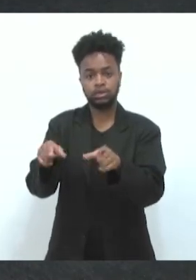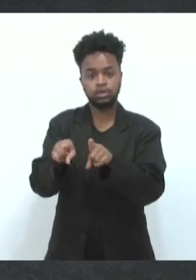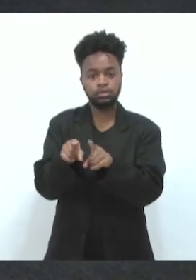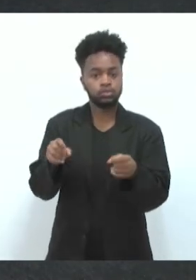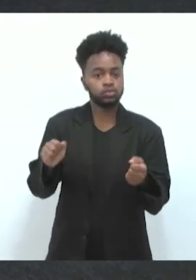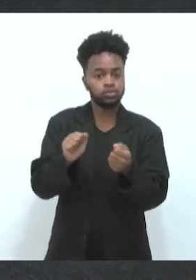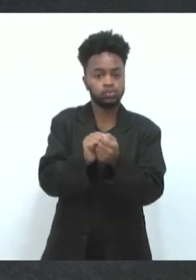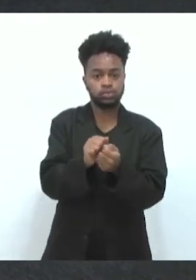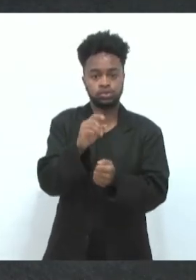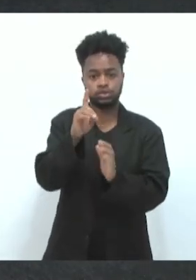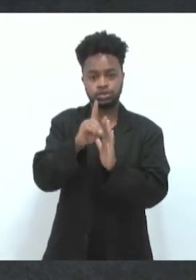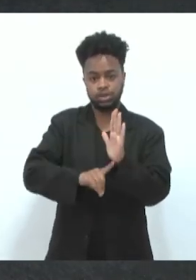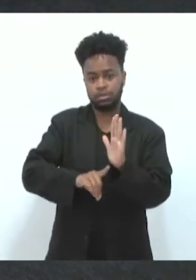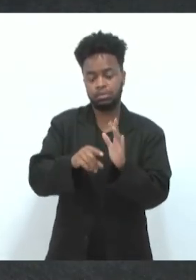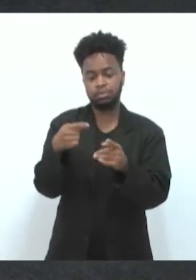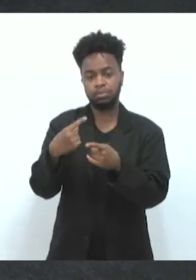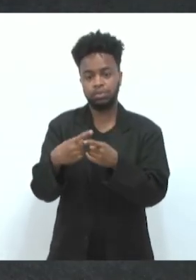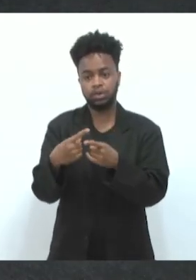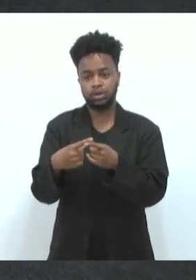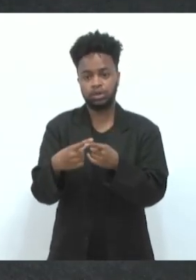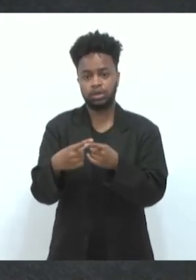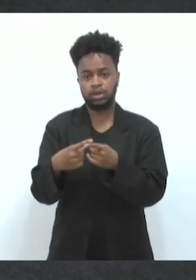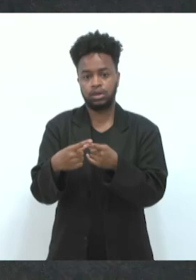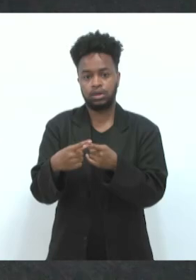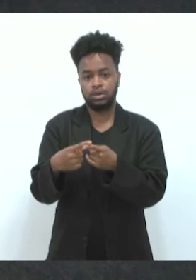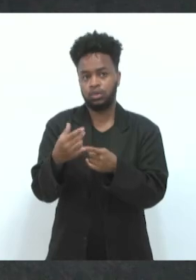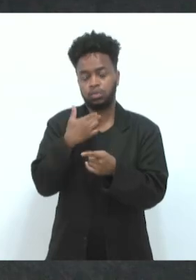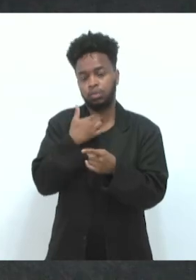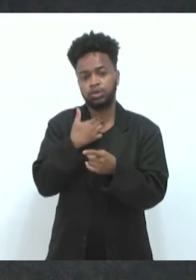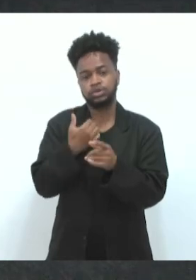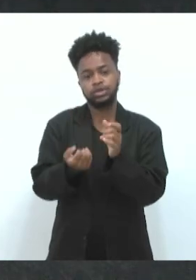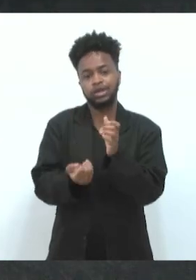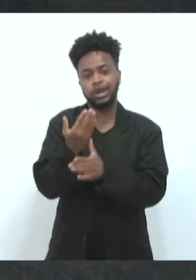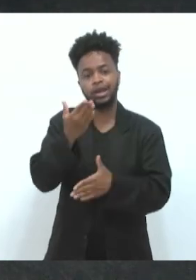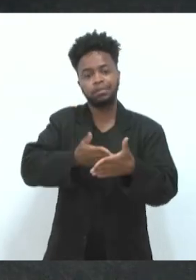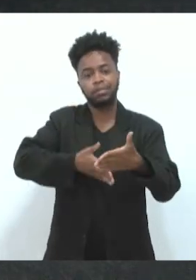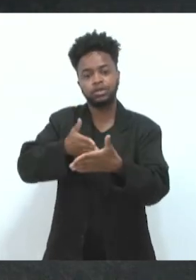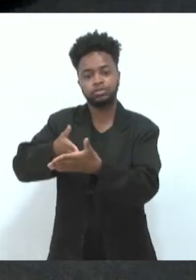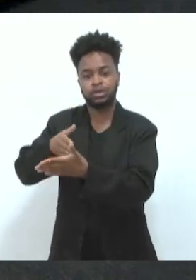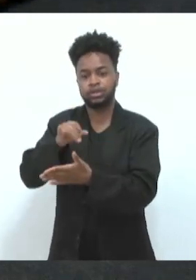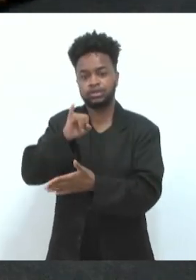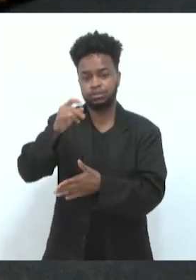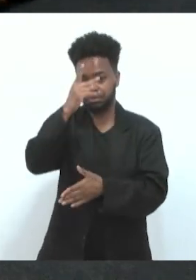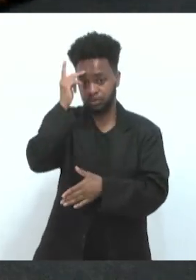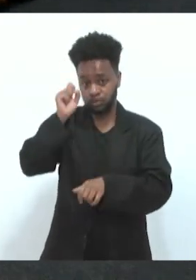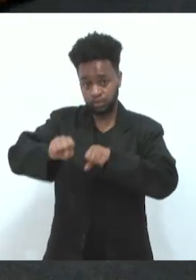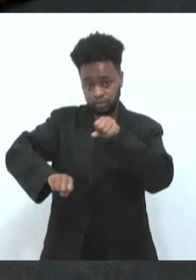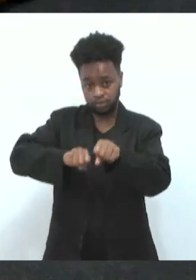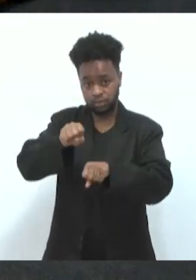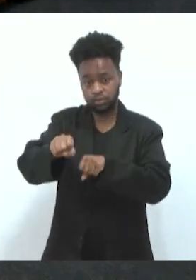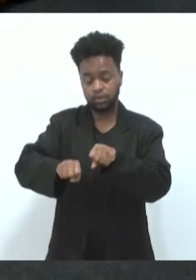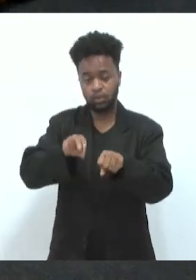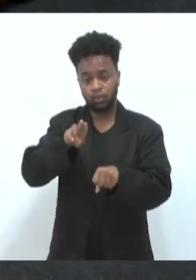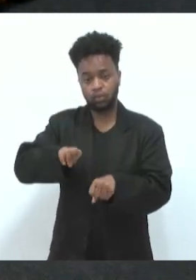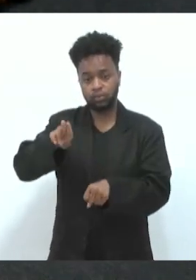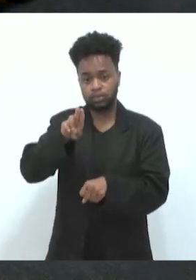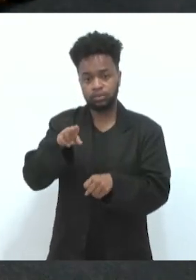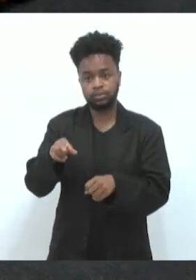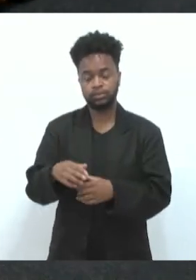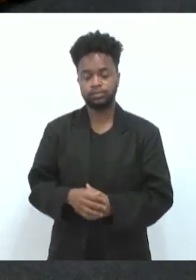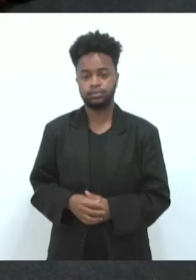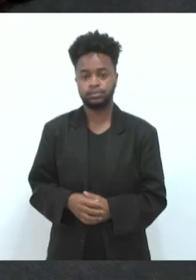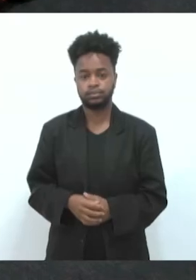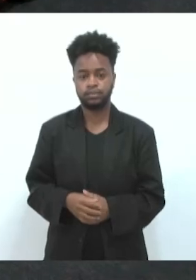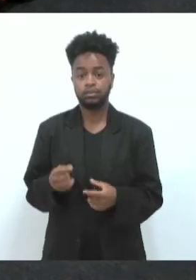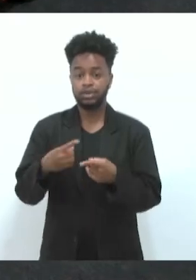do direito. Você não vai criar um obstáculo para o ciclista, Tia Ju, que o sujeito que não chegar